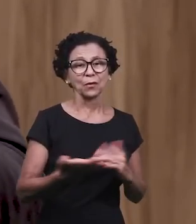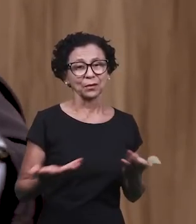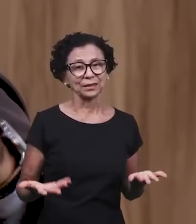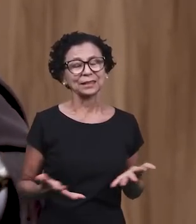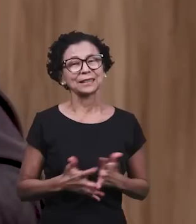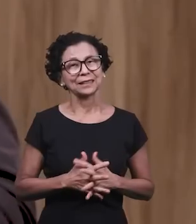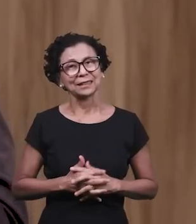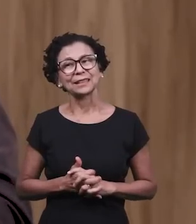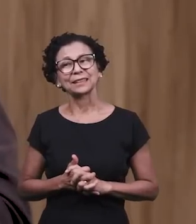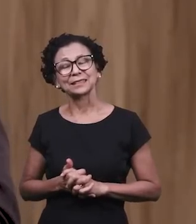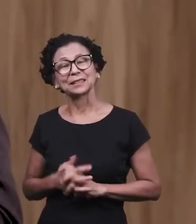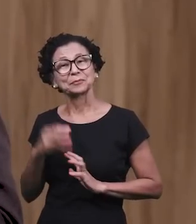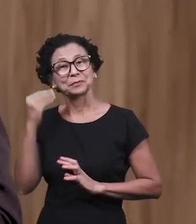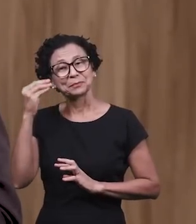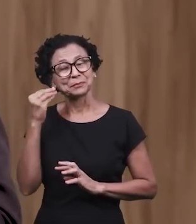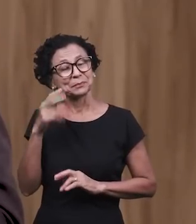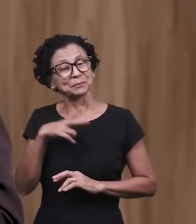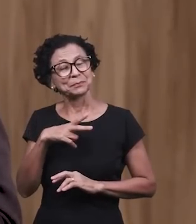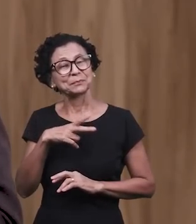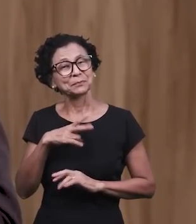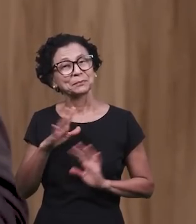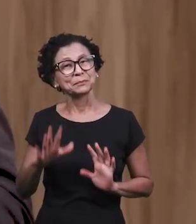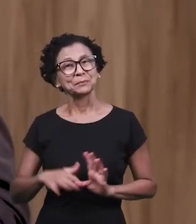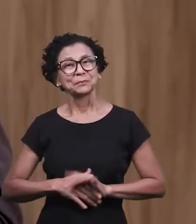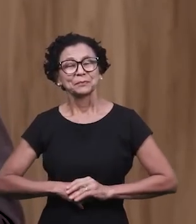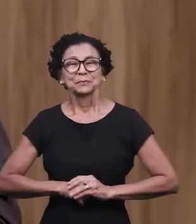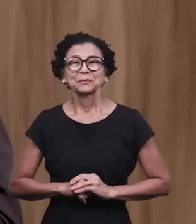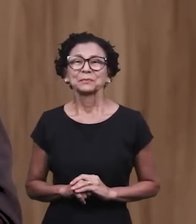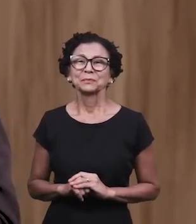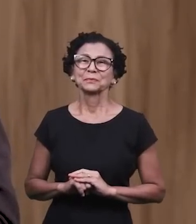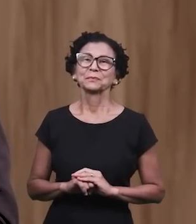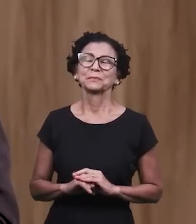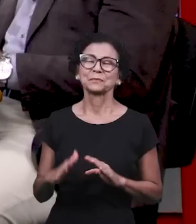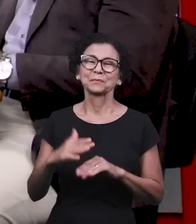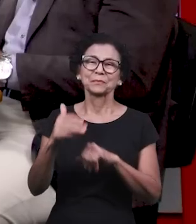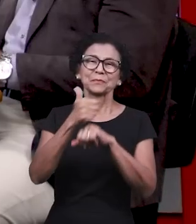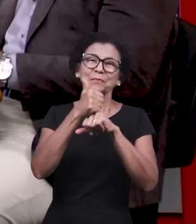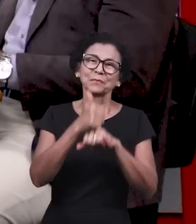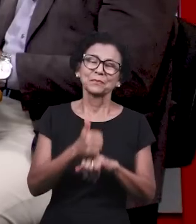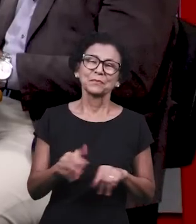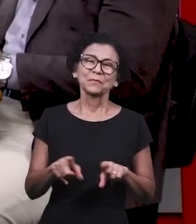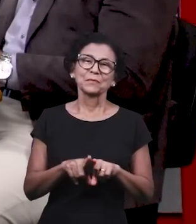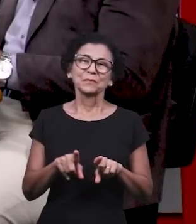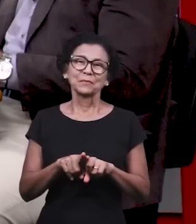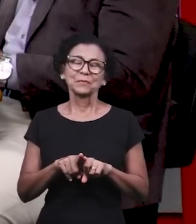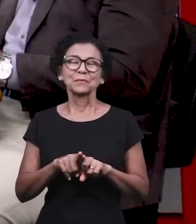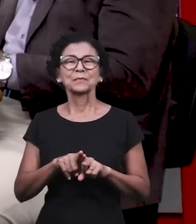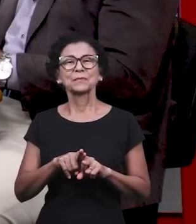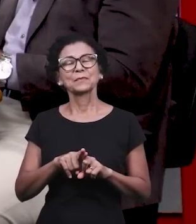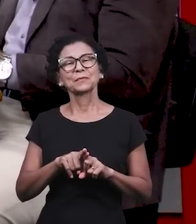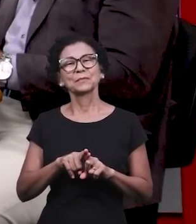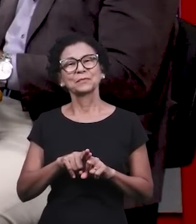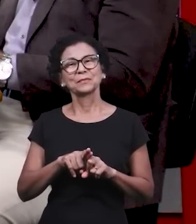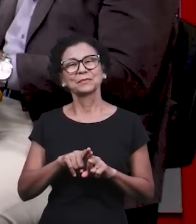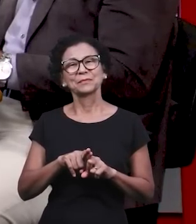Eu pedi licença ao pastor Ian para a apresentação do